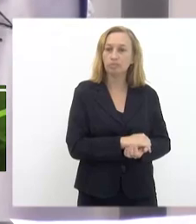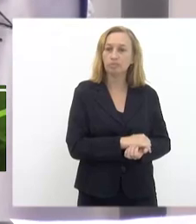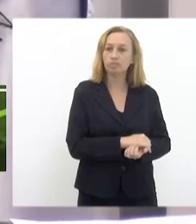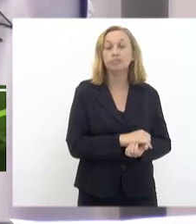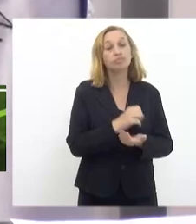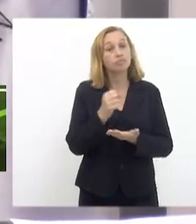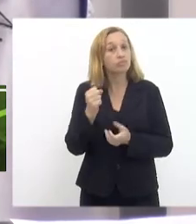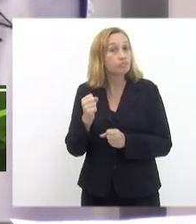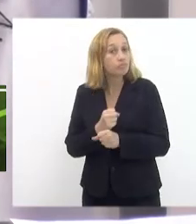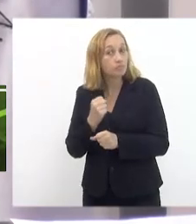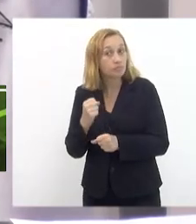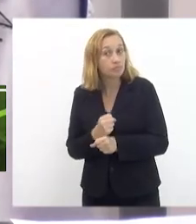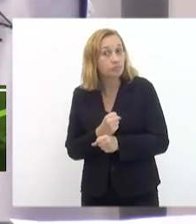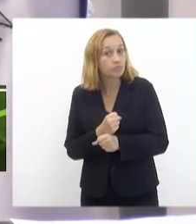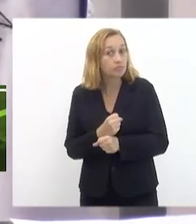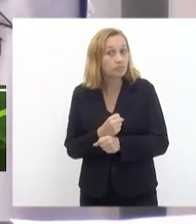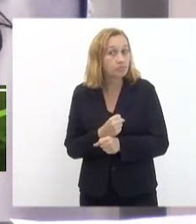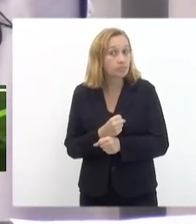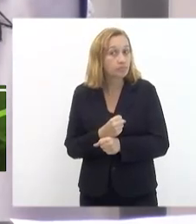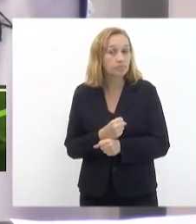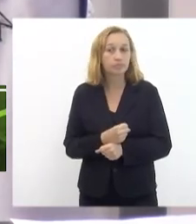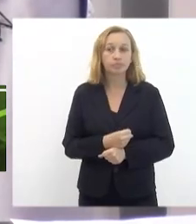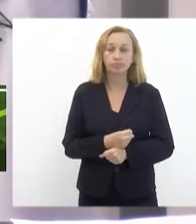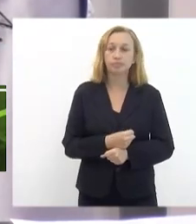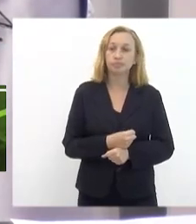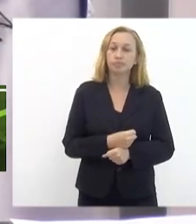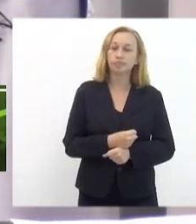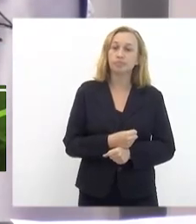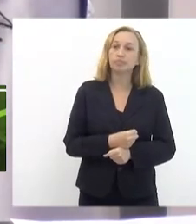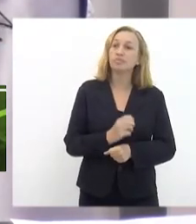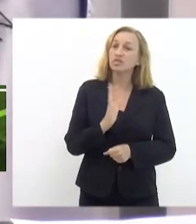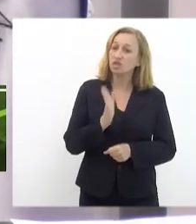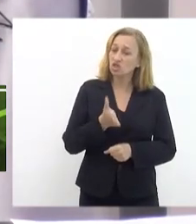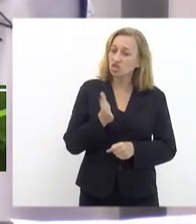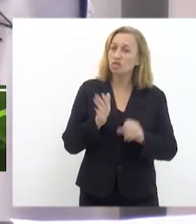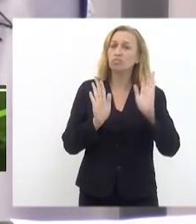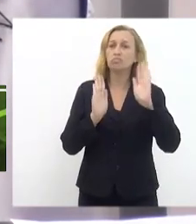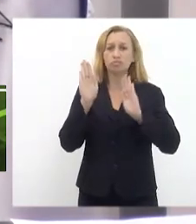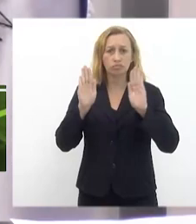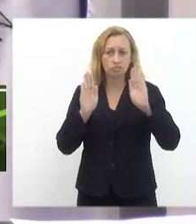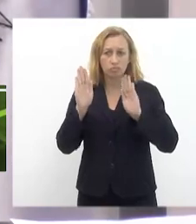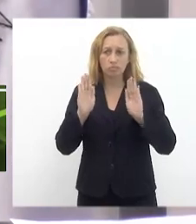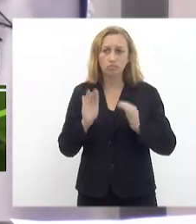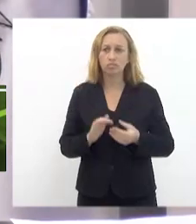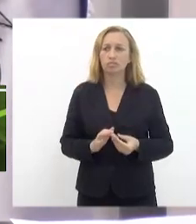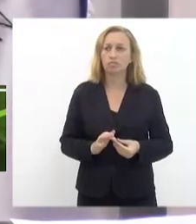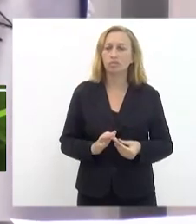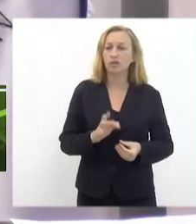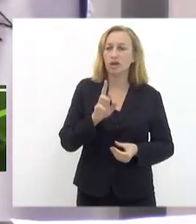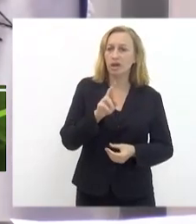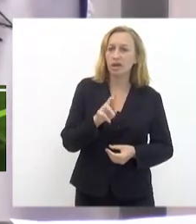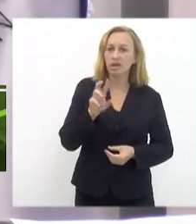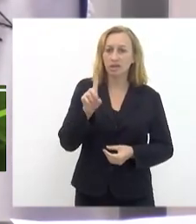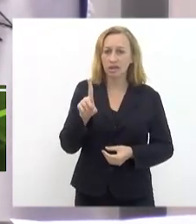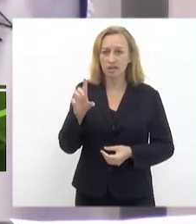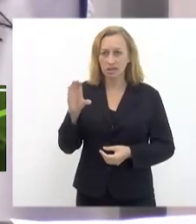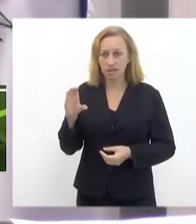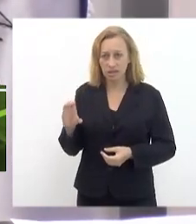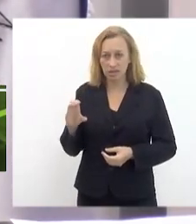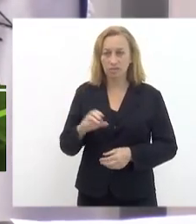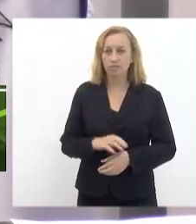e as obras que estão já li citadas em RDC